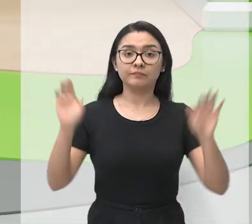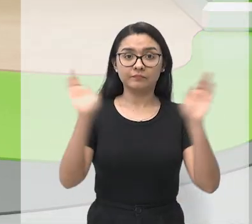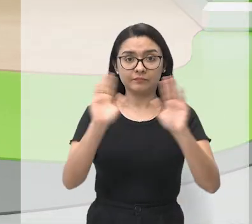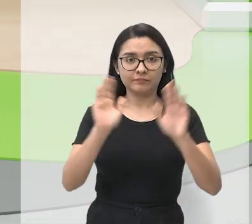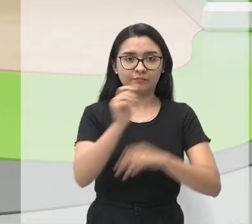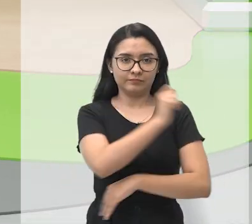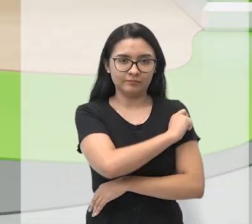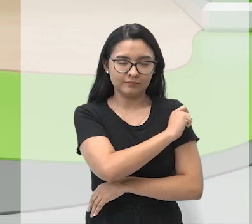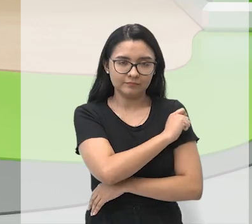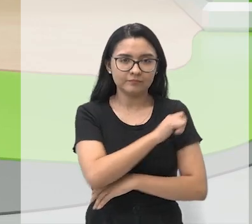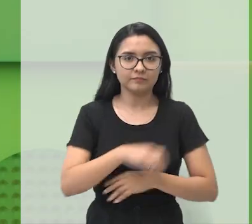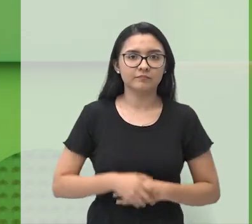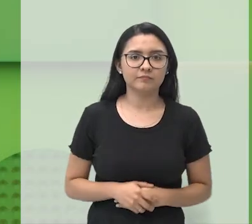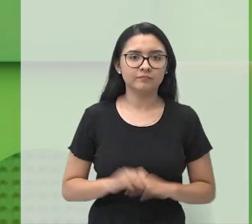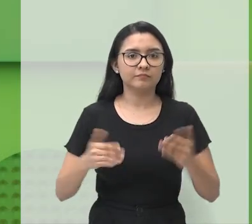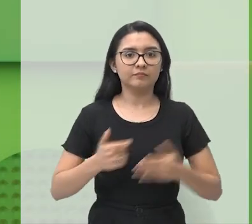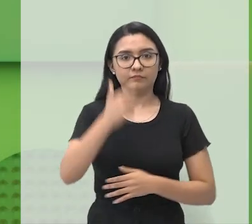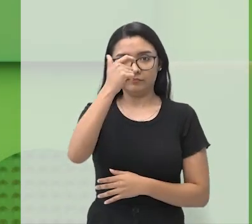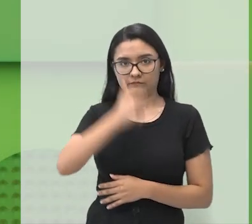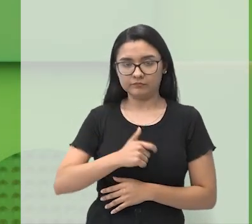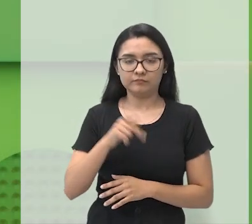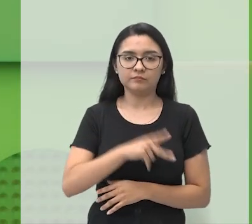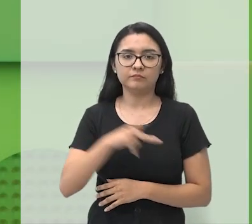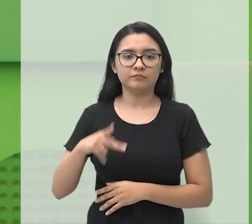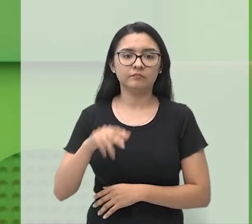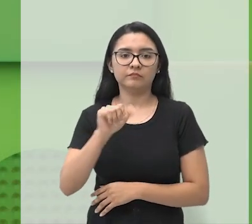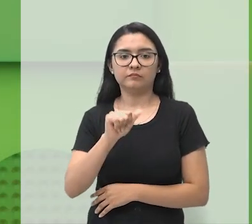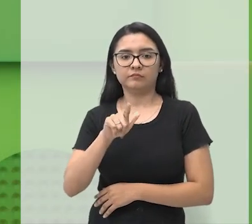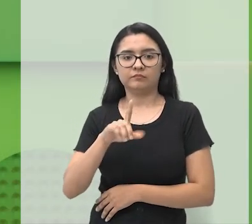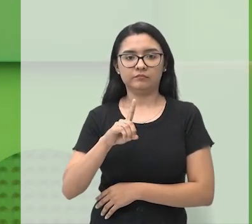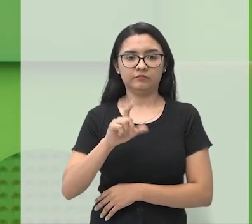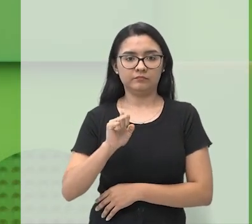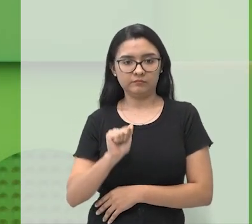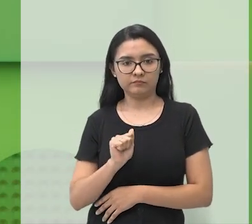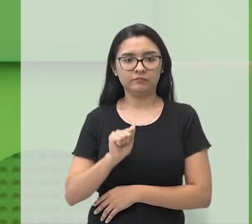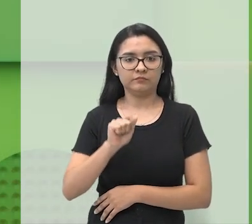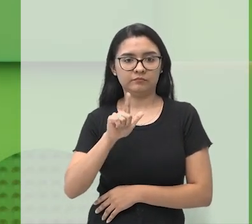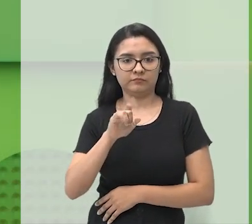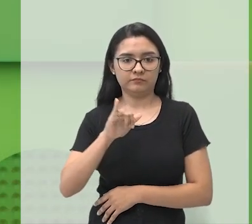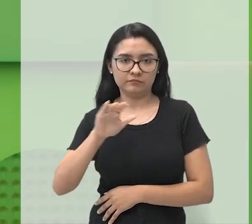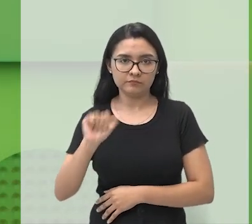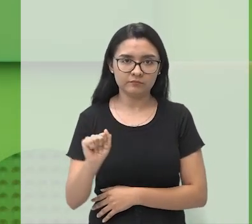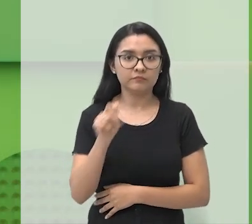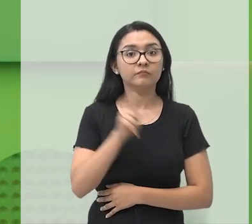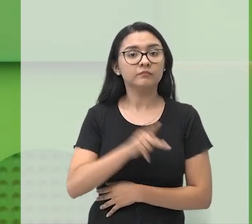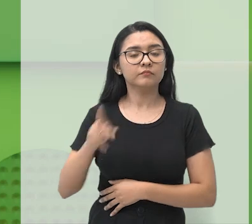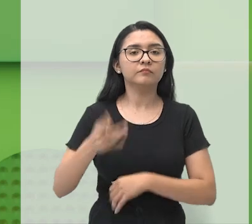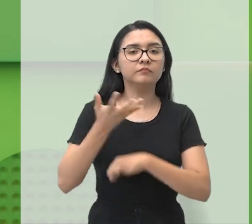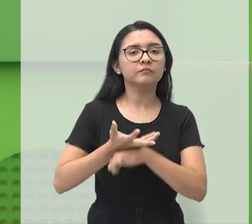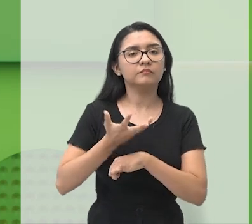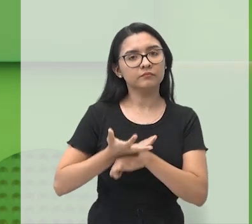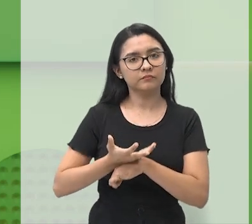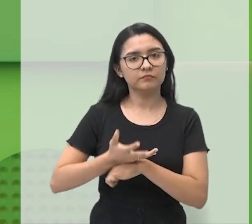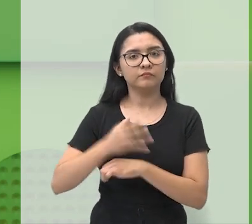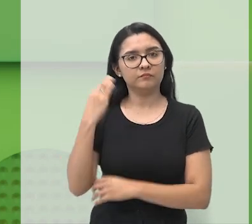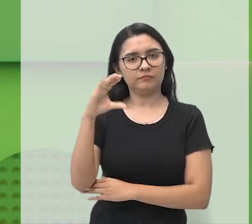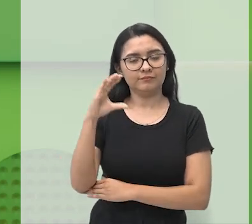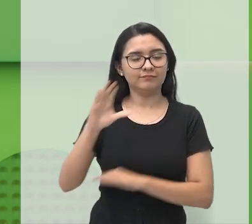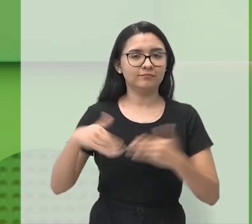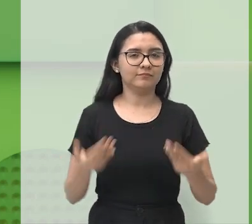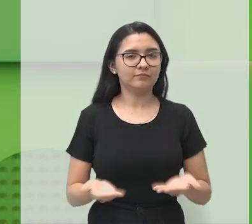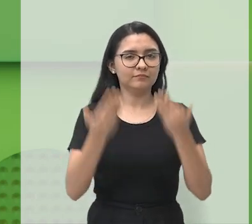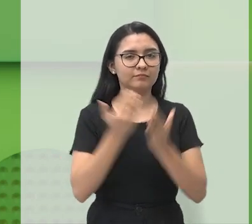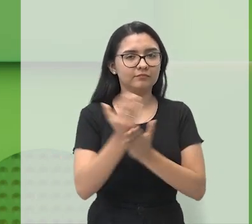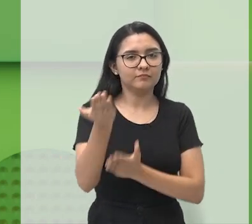jovens cientistas! Eu sou a professora Aldaleia Santos, sua professora de ciências, e